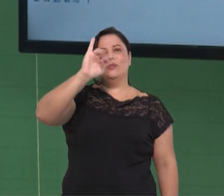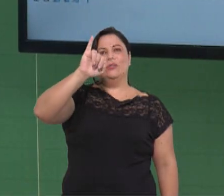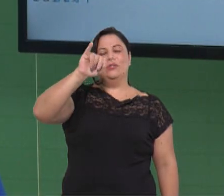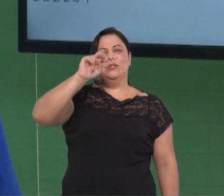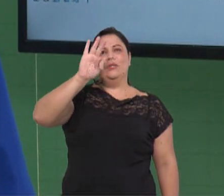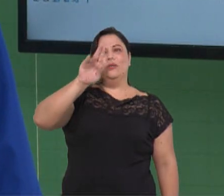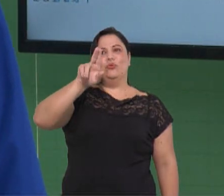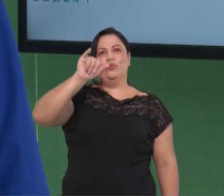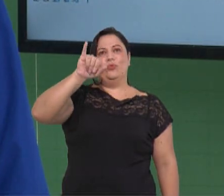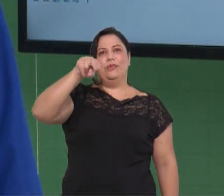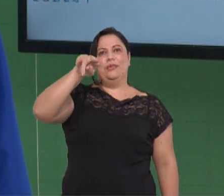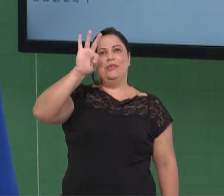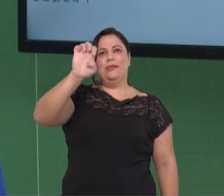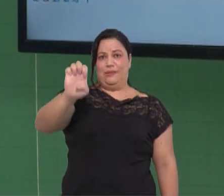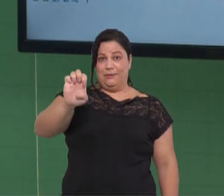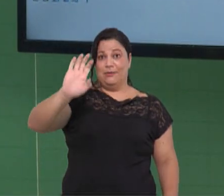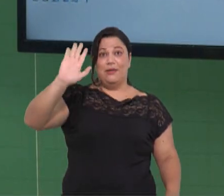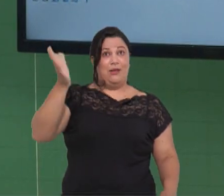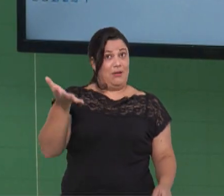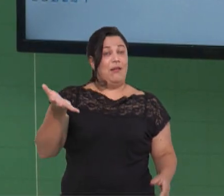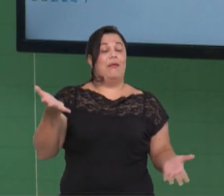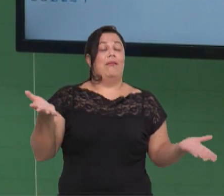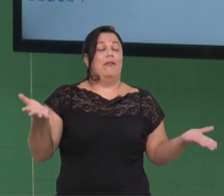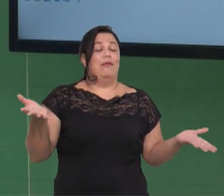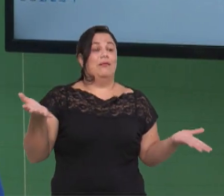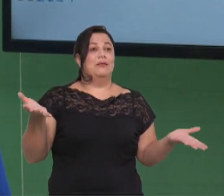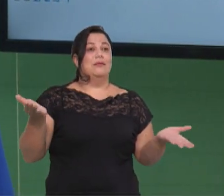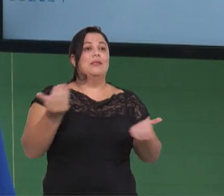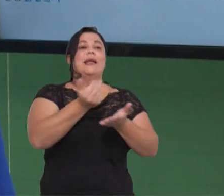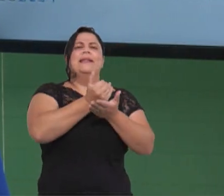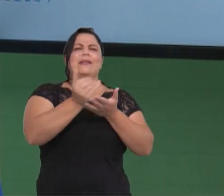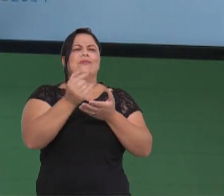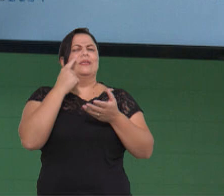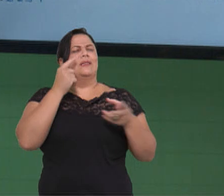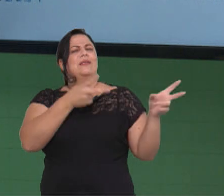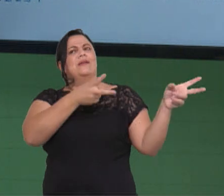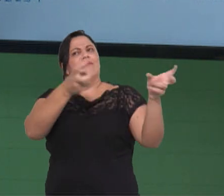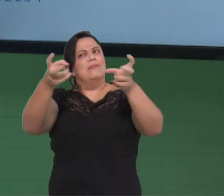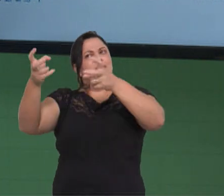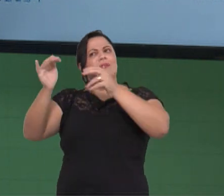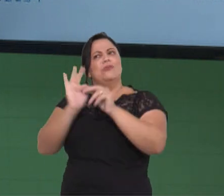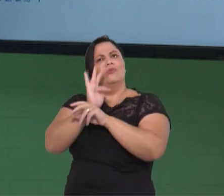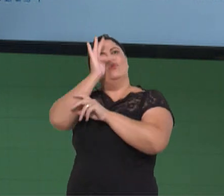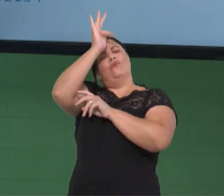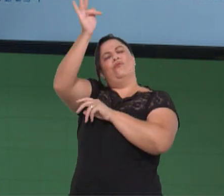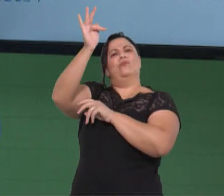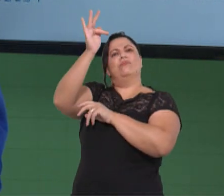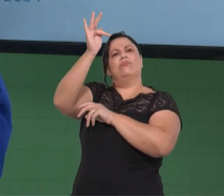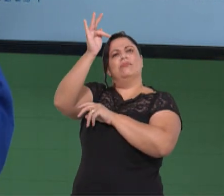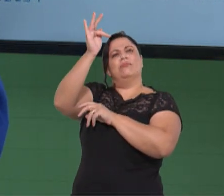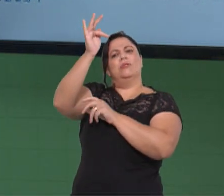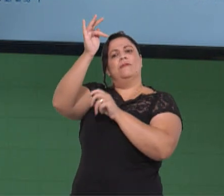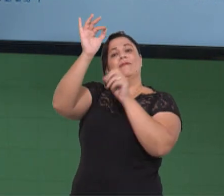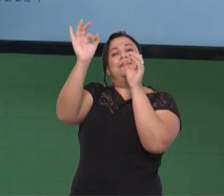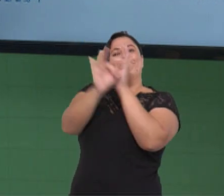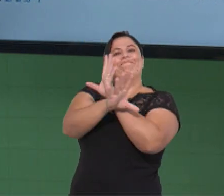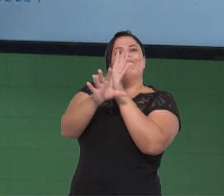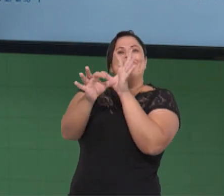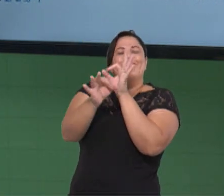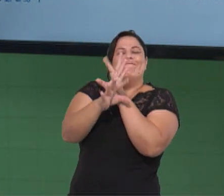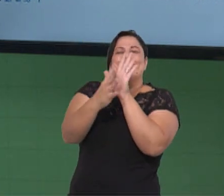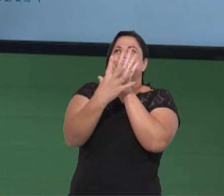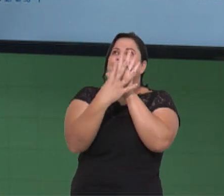início do que futuramente vai acabar se tornando um